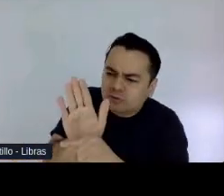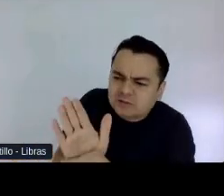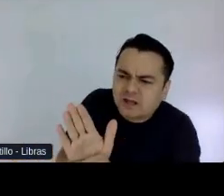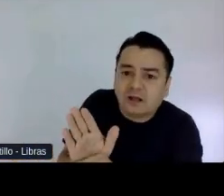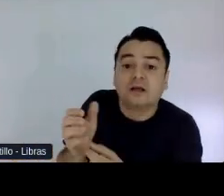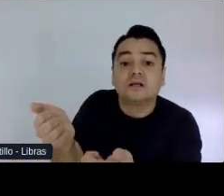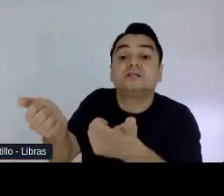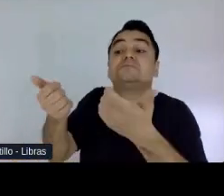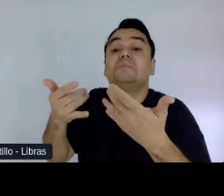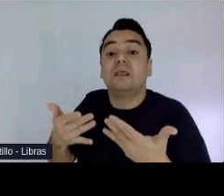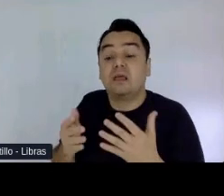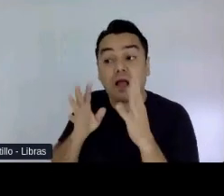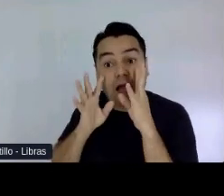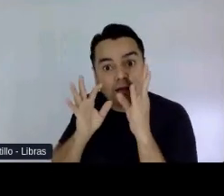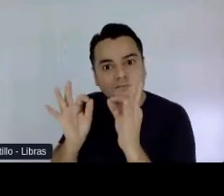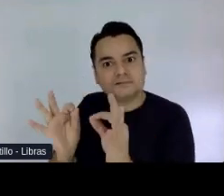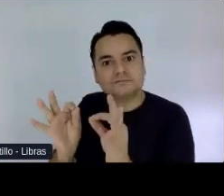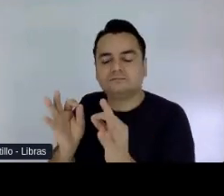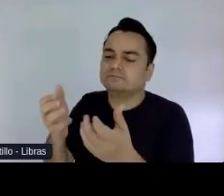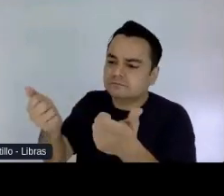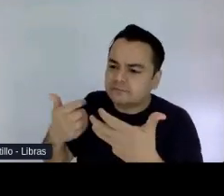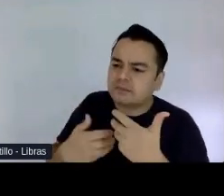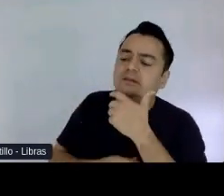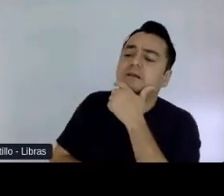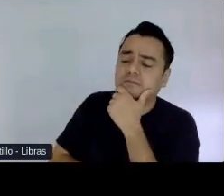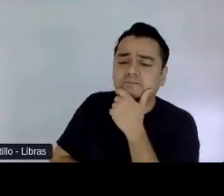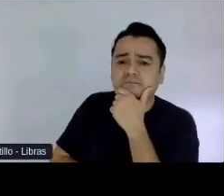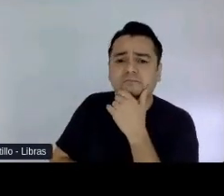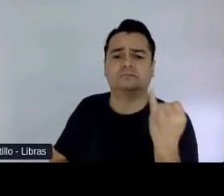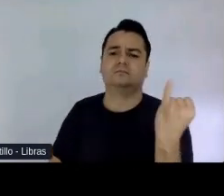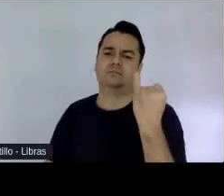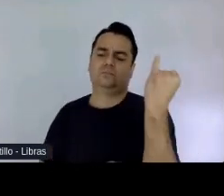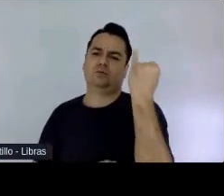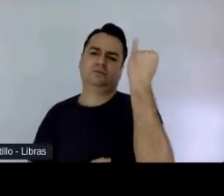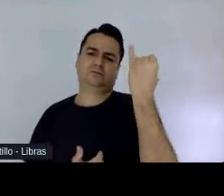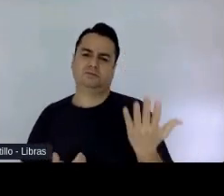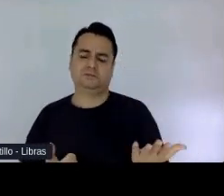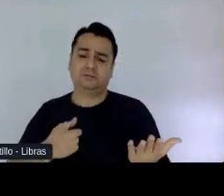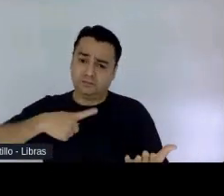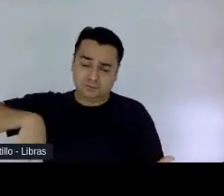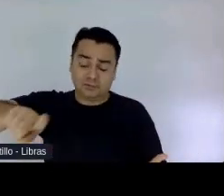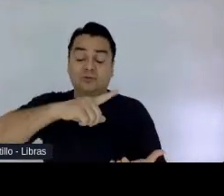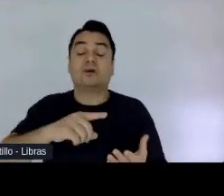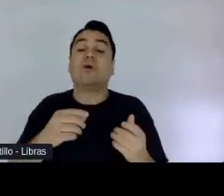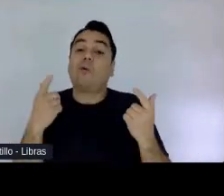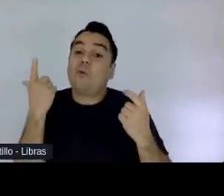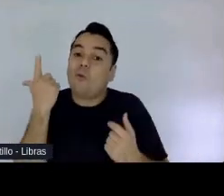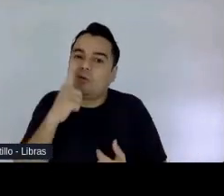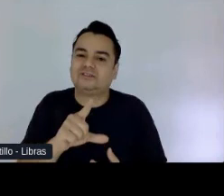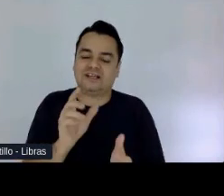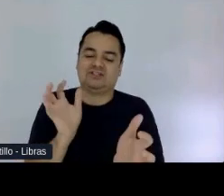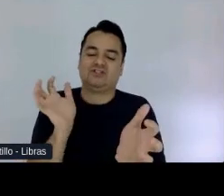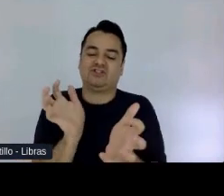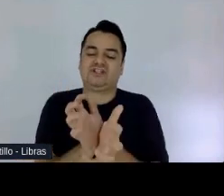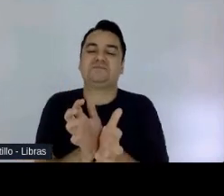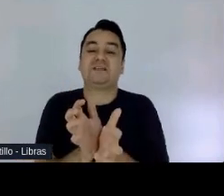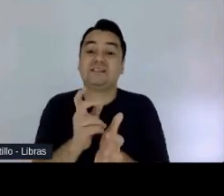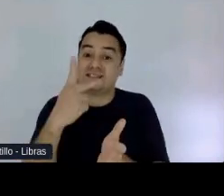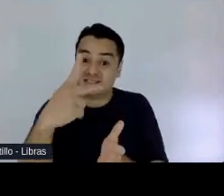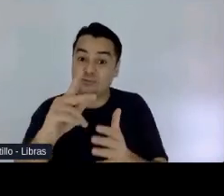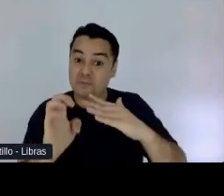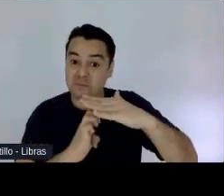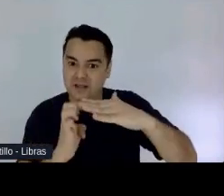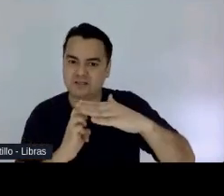pessoa te explicar sobre isso. É extremamente importante para que a gente possa fazer times cada dia